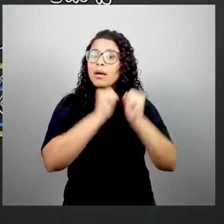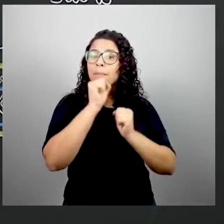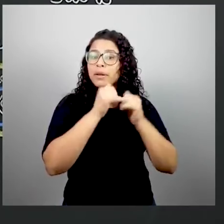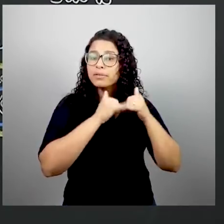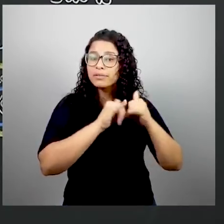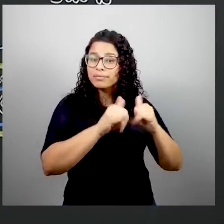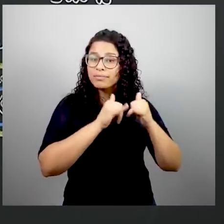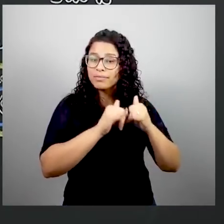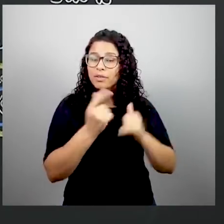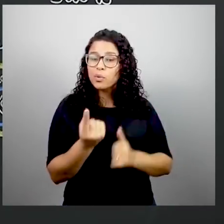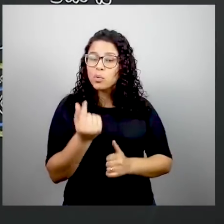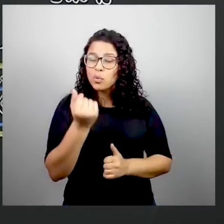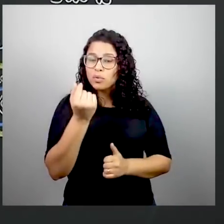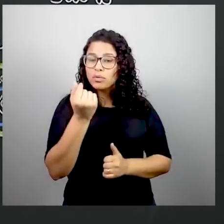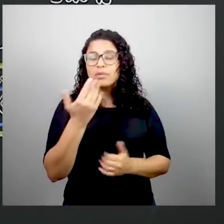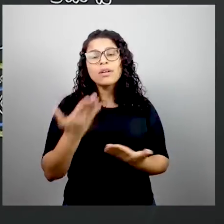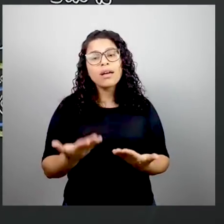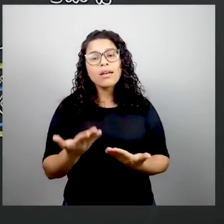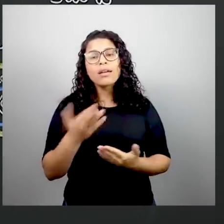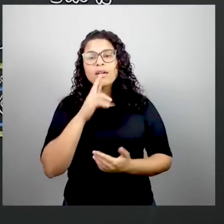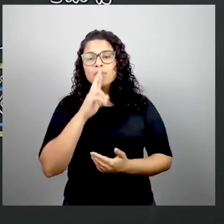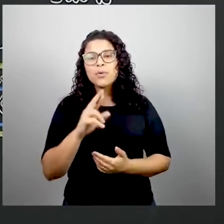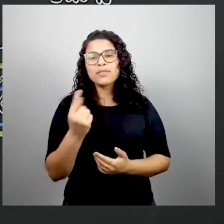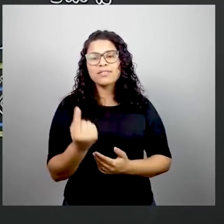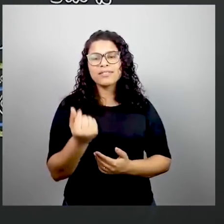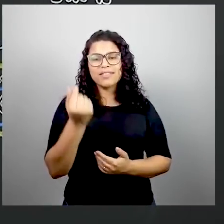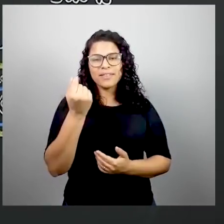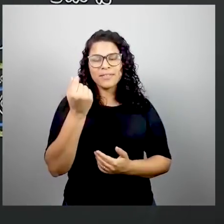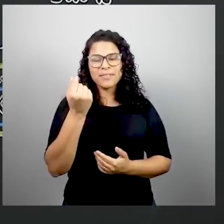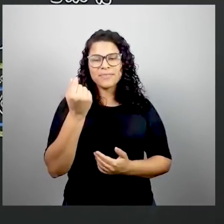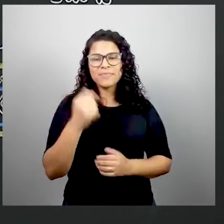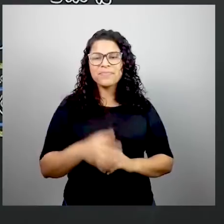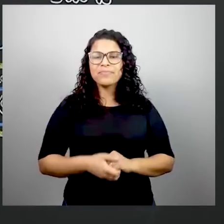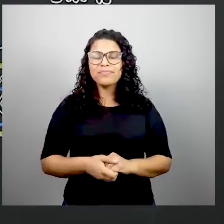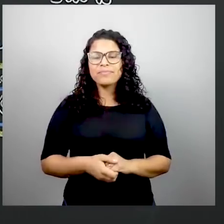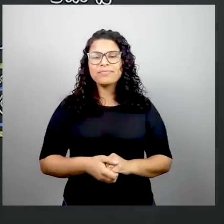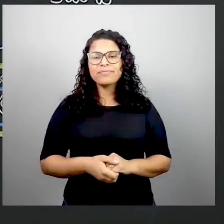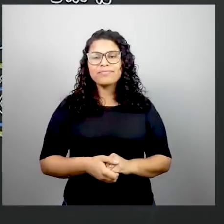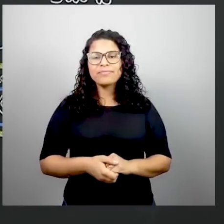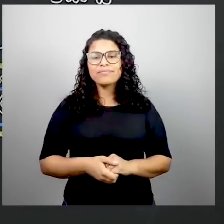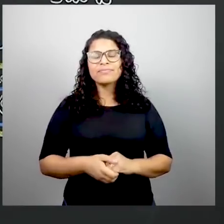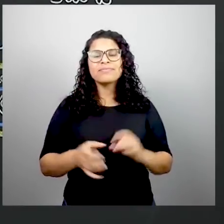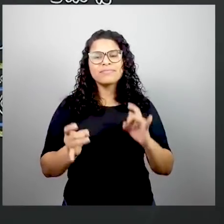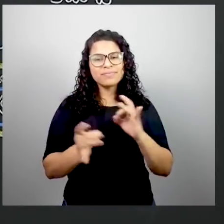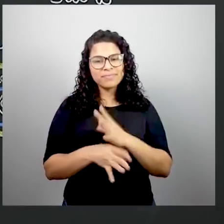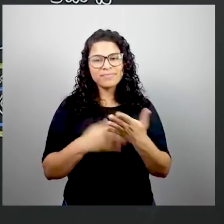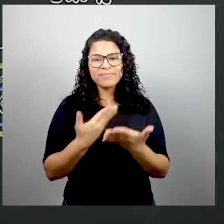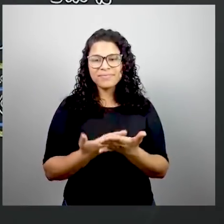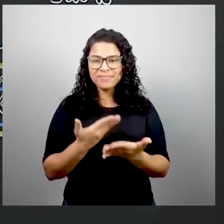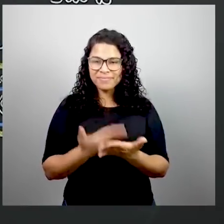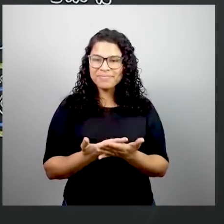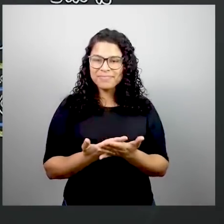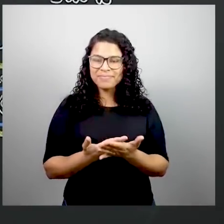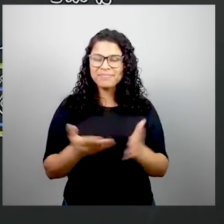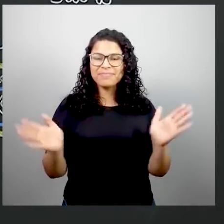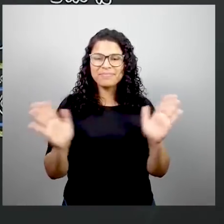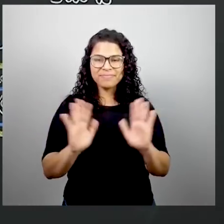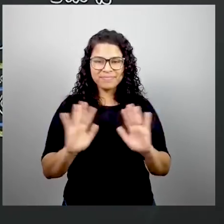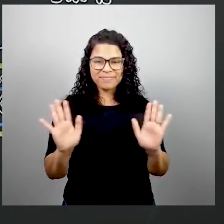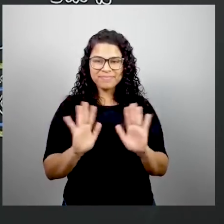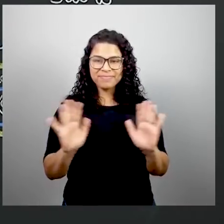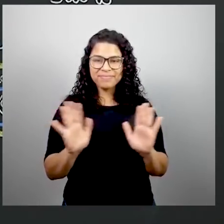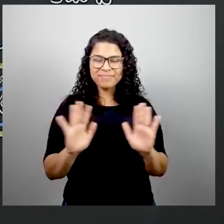empresa, tenho então o resultado em reais. Tranquilo? Ficamos por aqui na nossa aula de hoje e até a